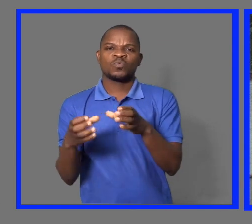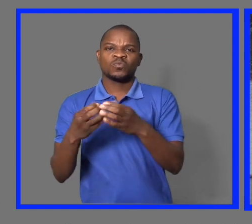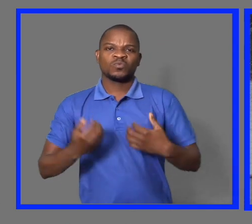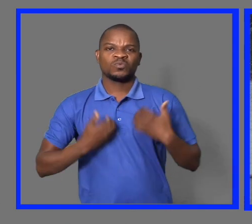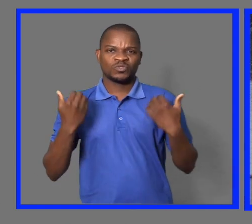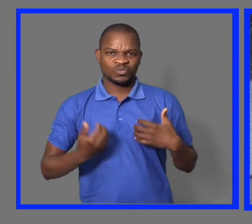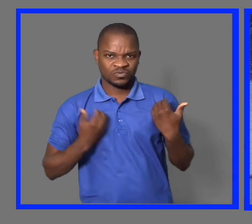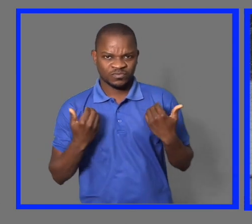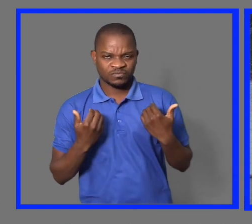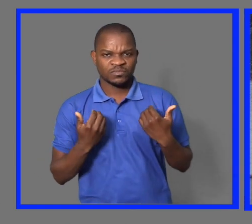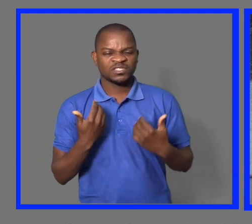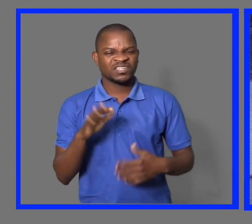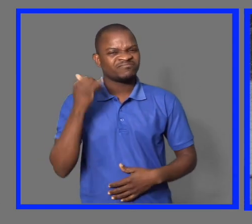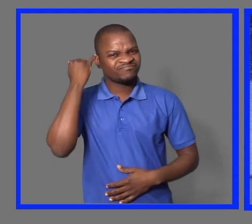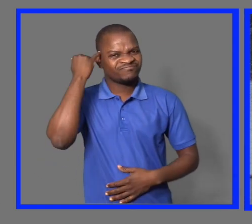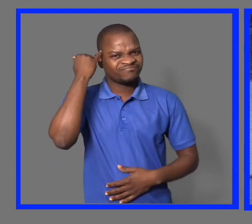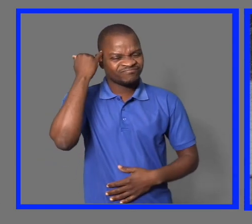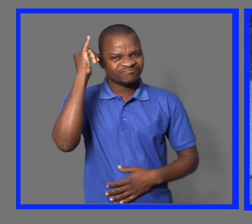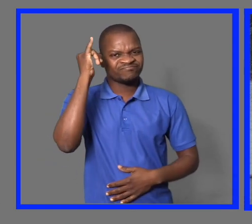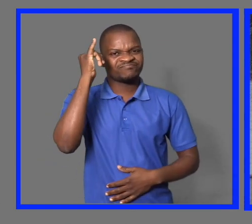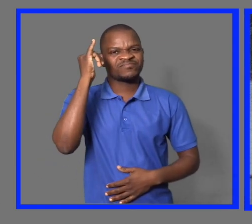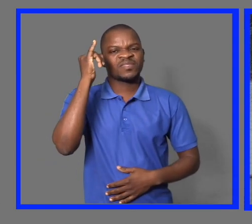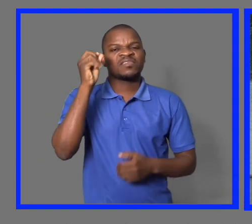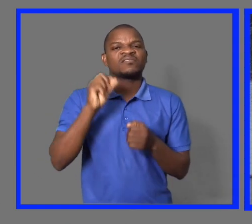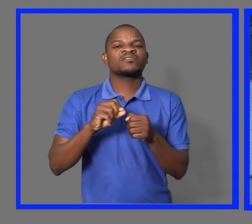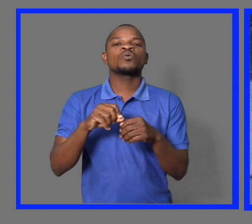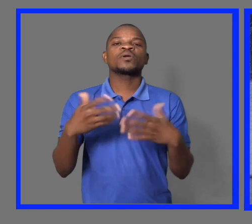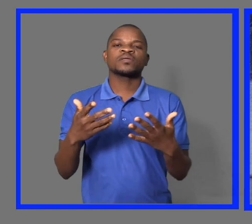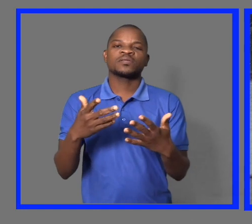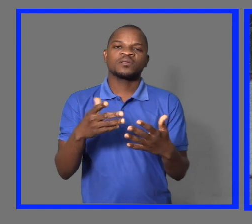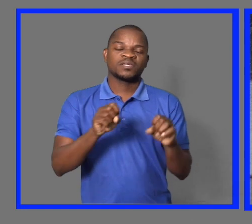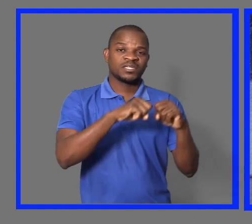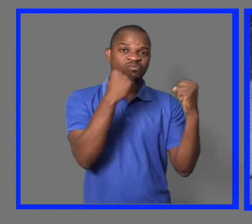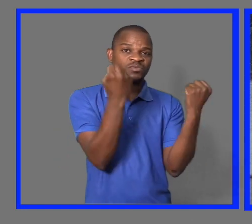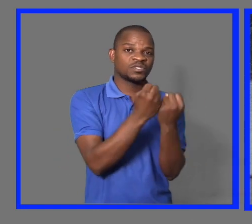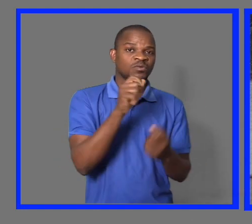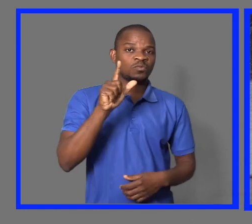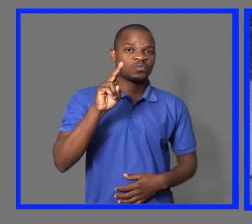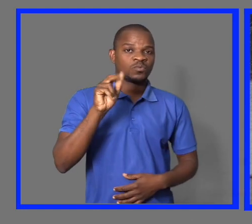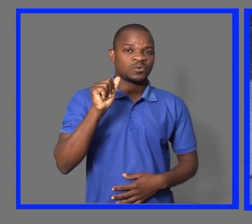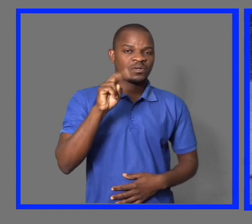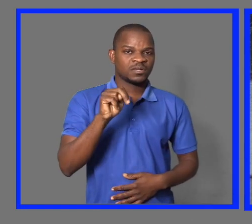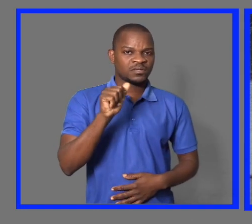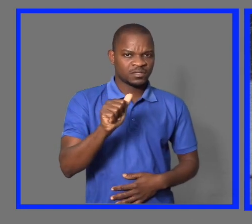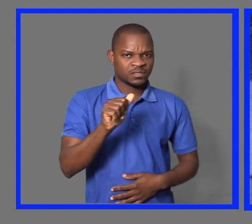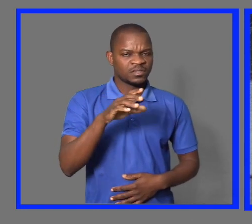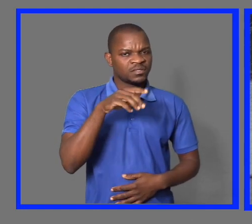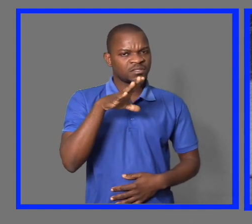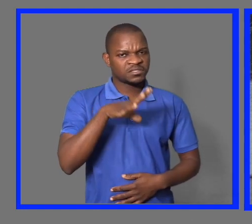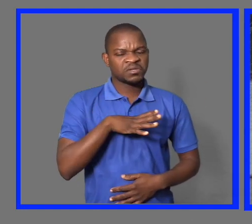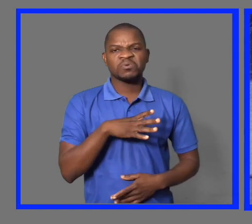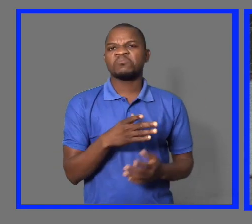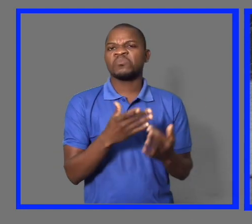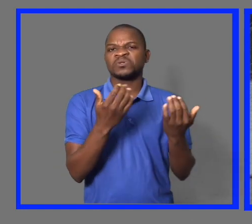com a continuadora de teve esta iniciativa de cobertura. A cooperativa, de fato, é